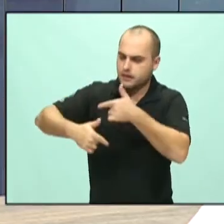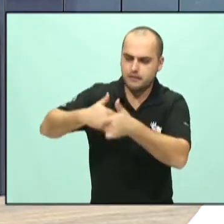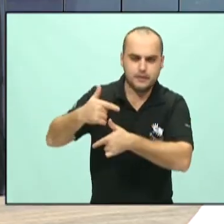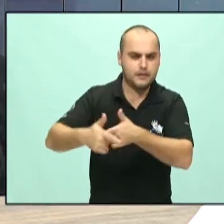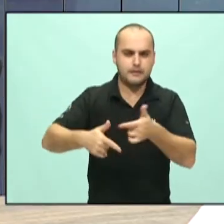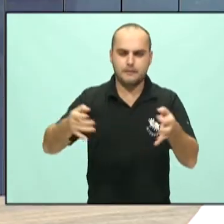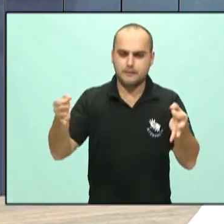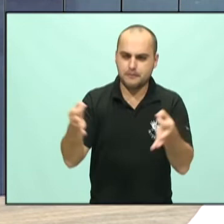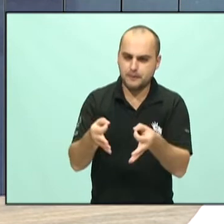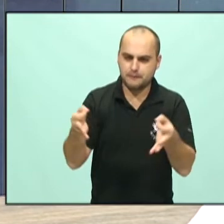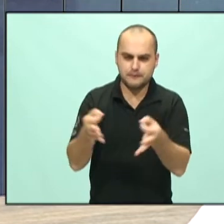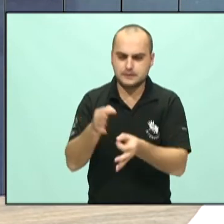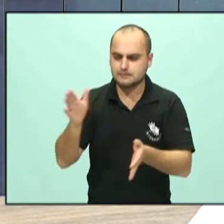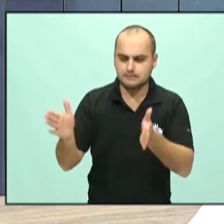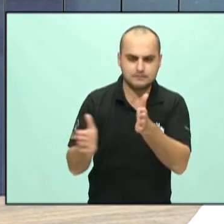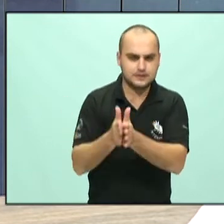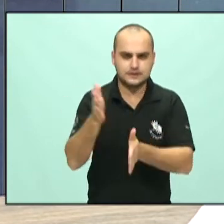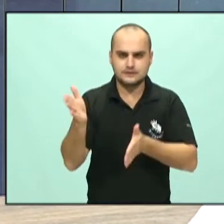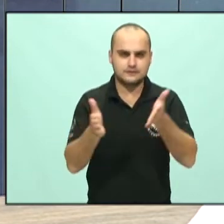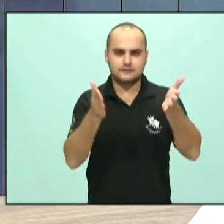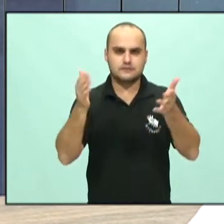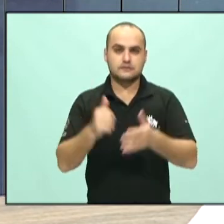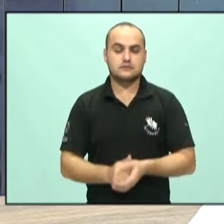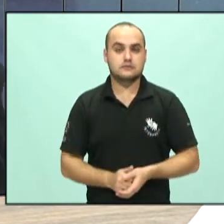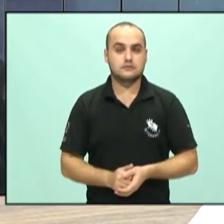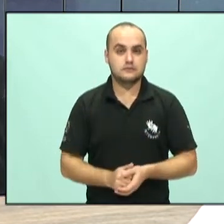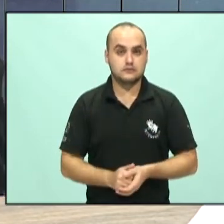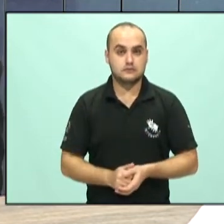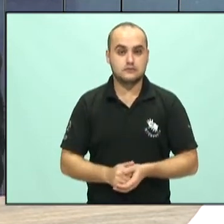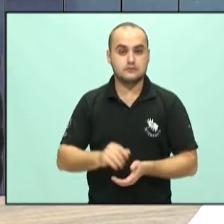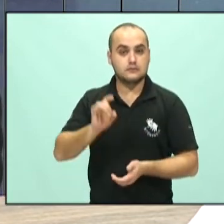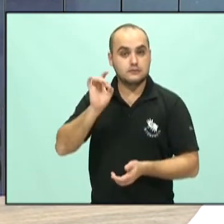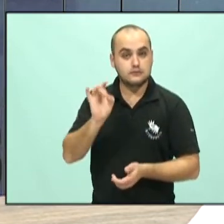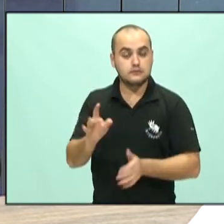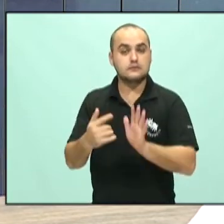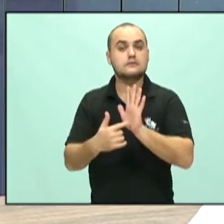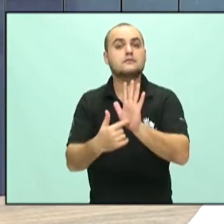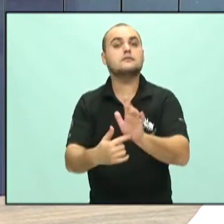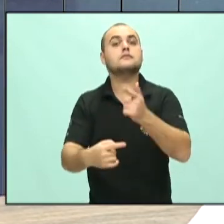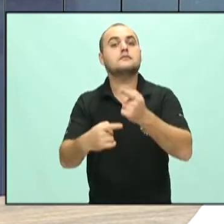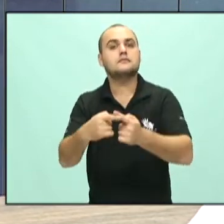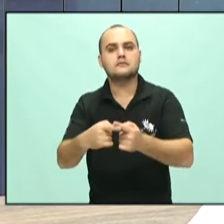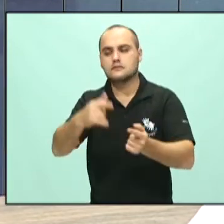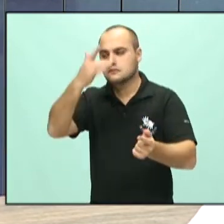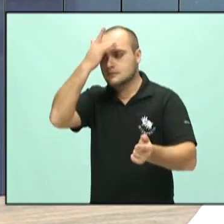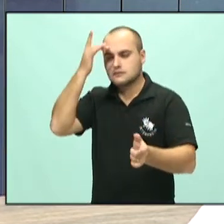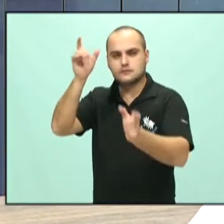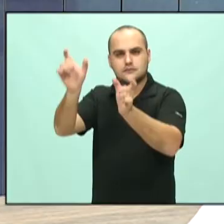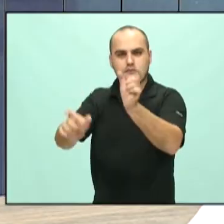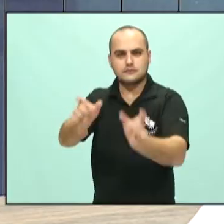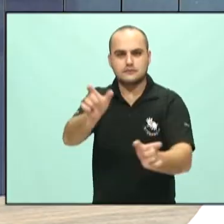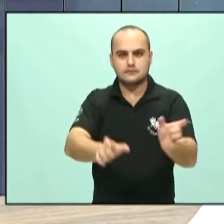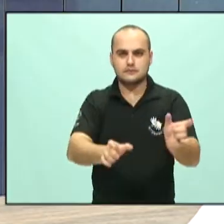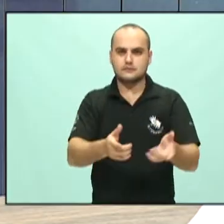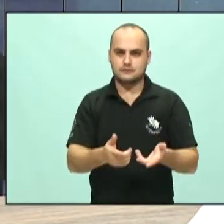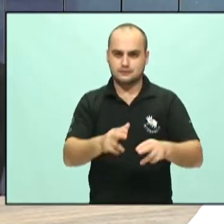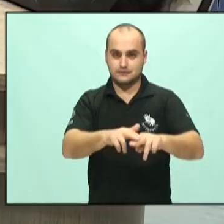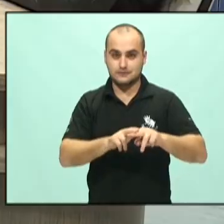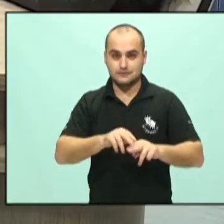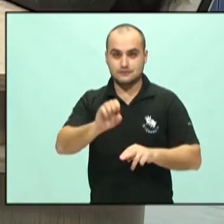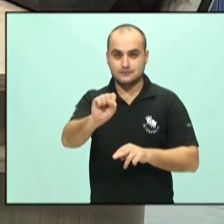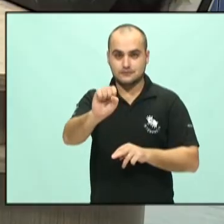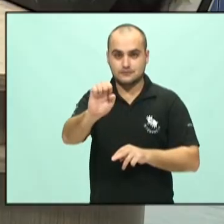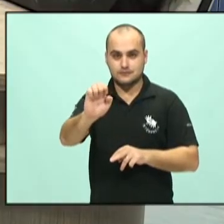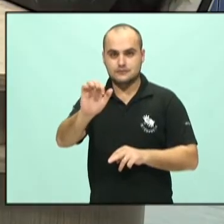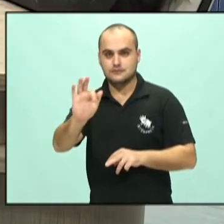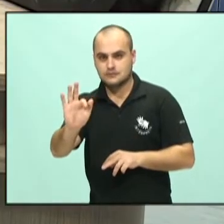sincronia maravilhosa ali. Que só acontece, o audiovisual ele só acontece por causa das pessoas, né? Então, o set ele é fundamental, assim.